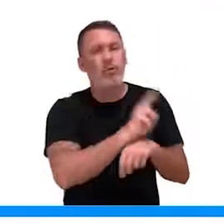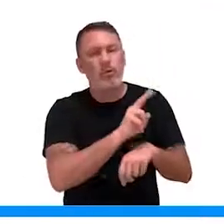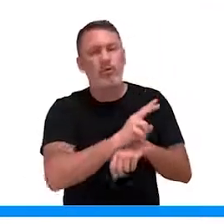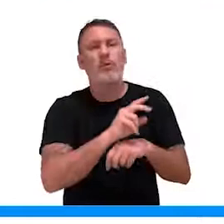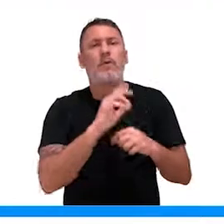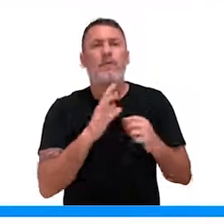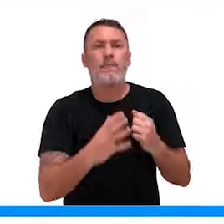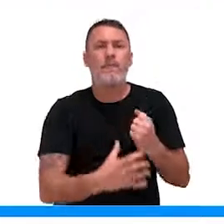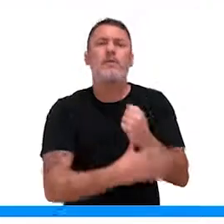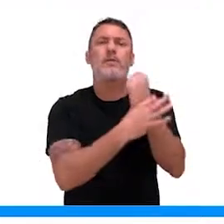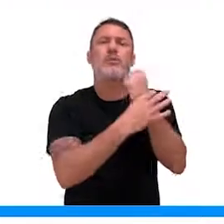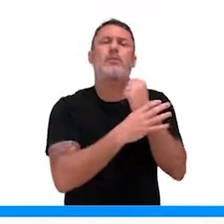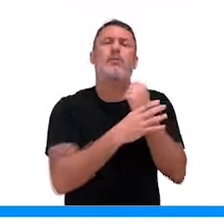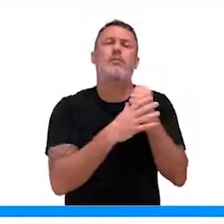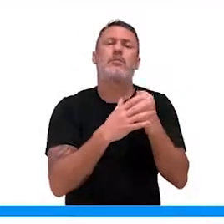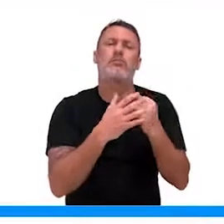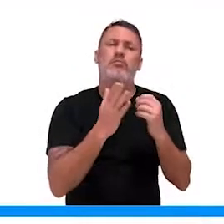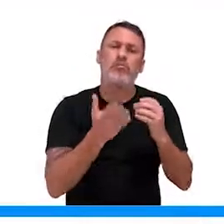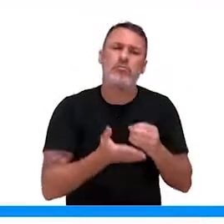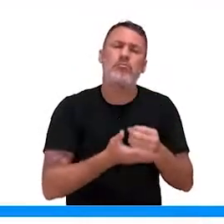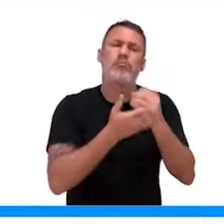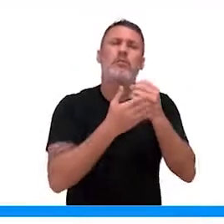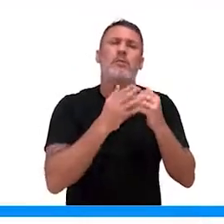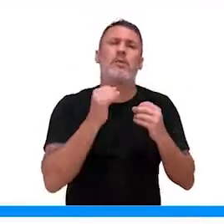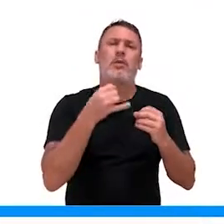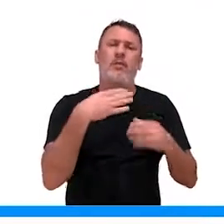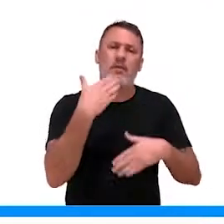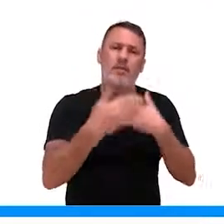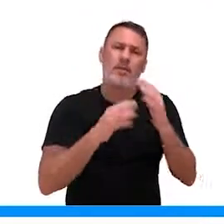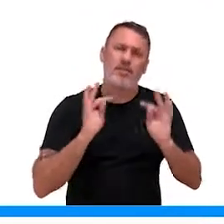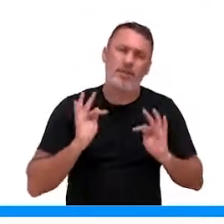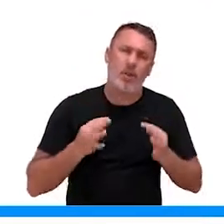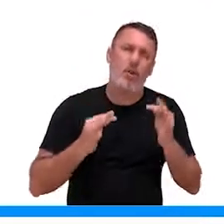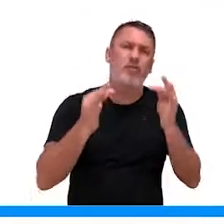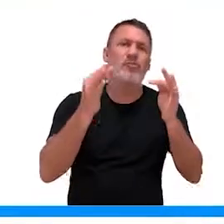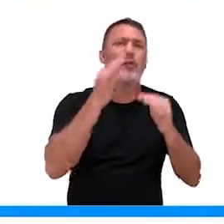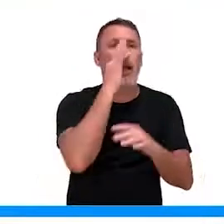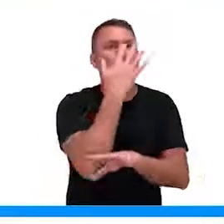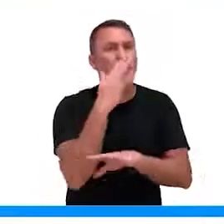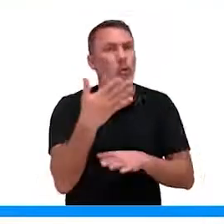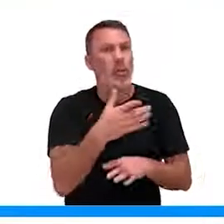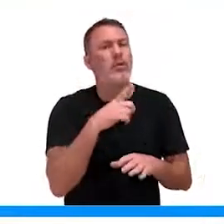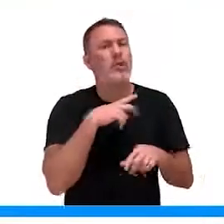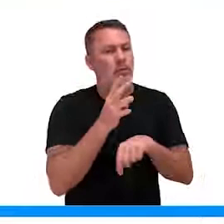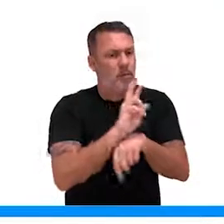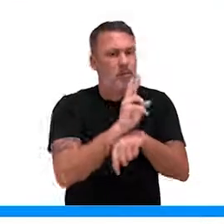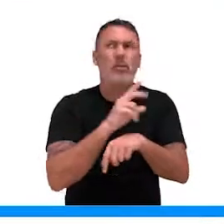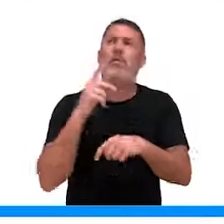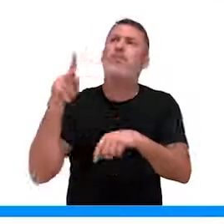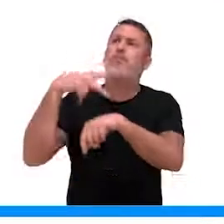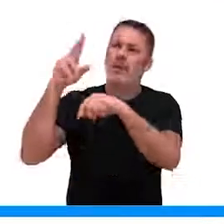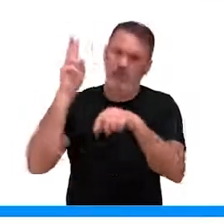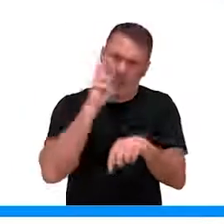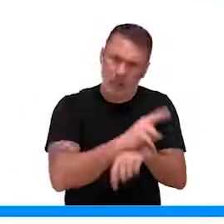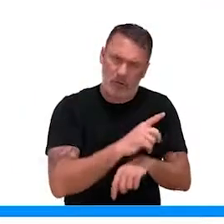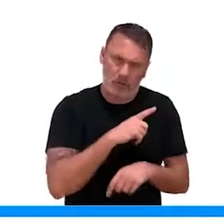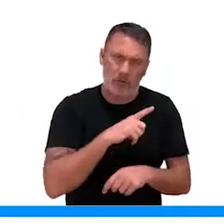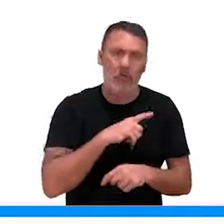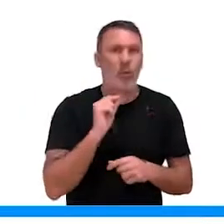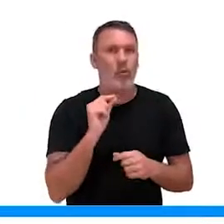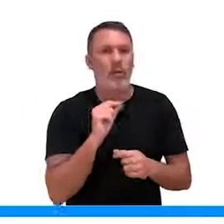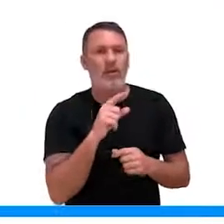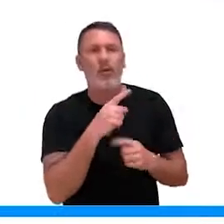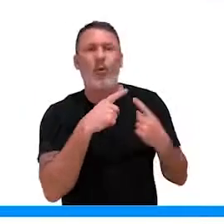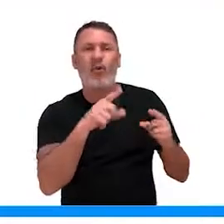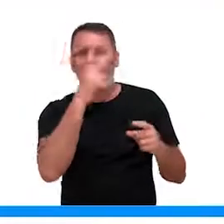por exemplo, priorizar inovações tecnológicas em relação a sistemas de monitoramento, tá? Contra, claro, né, aqueles